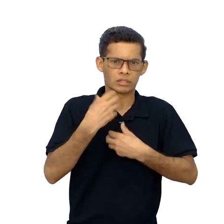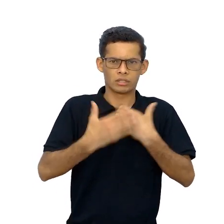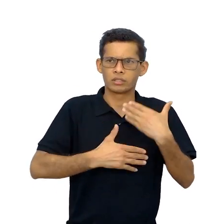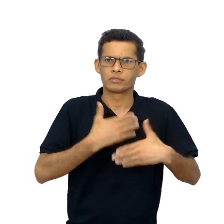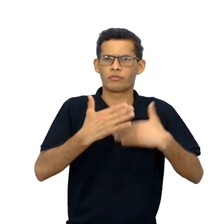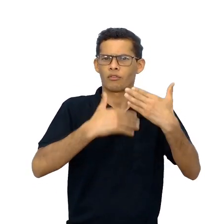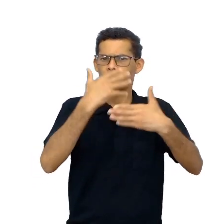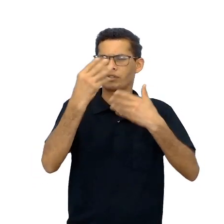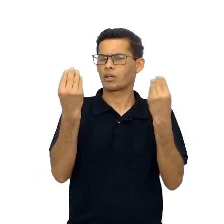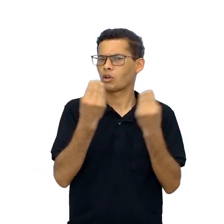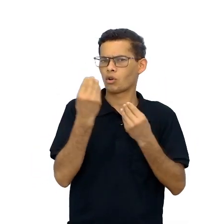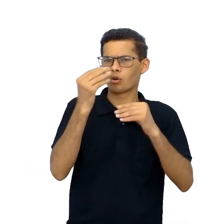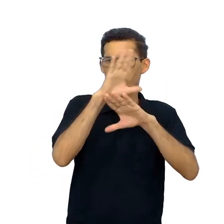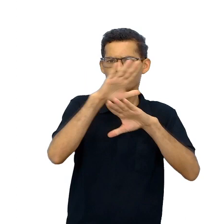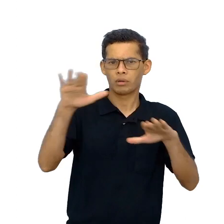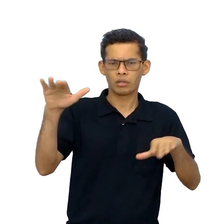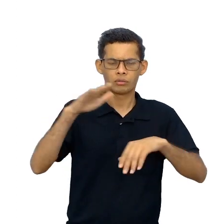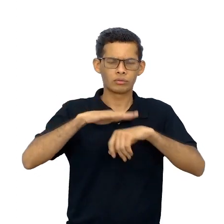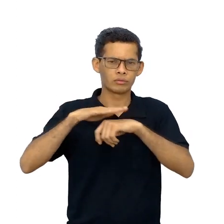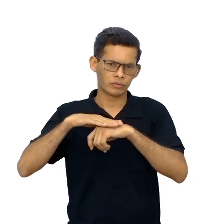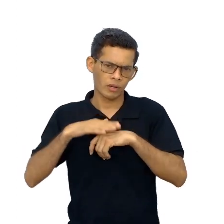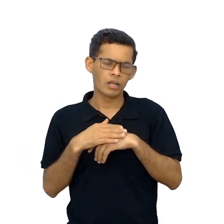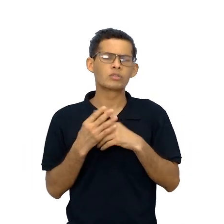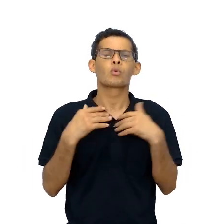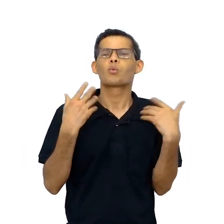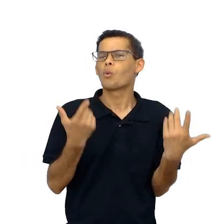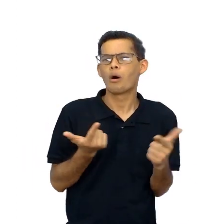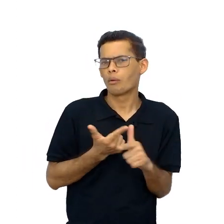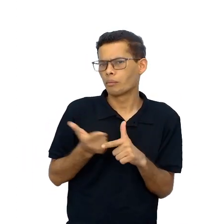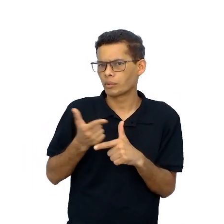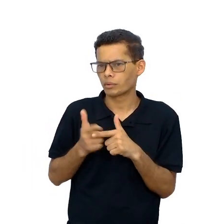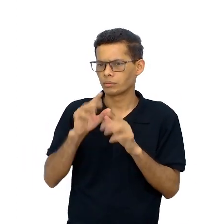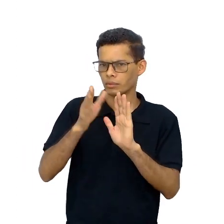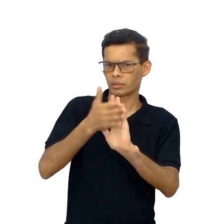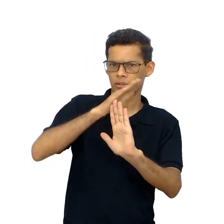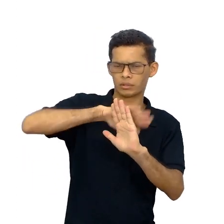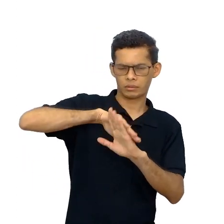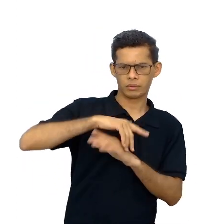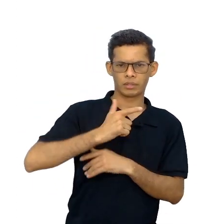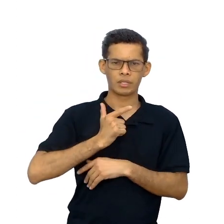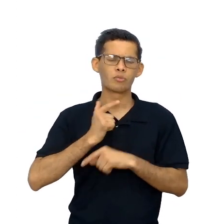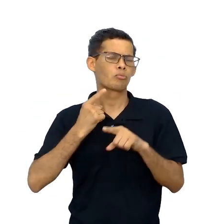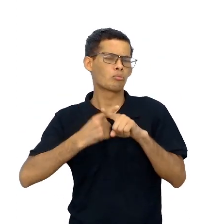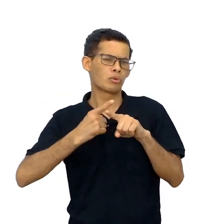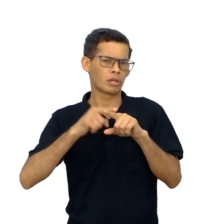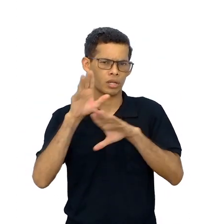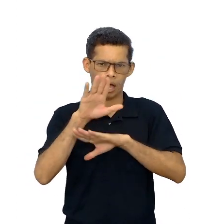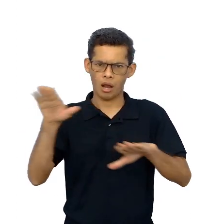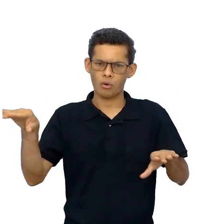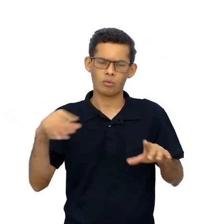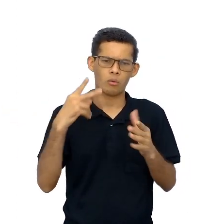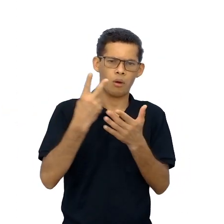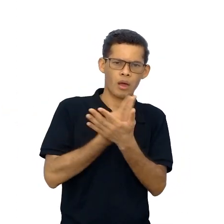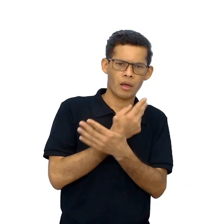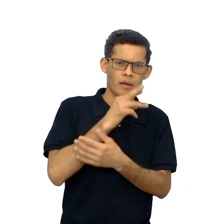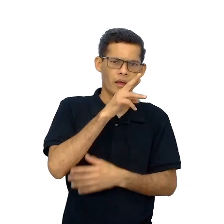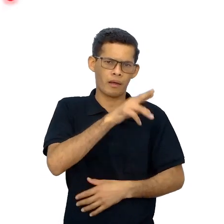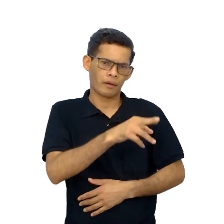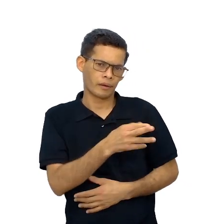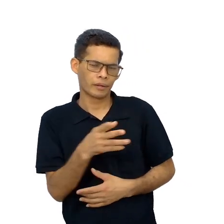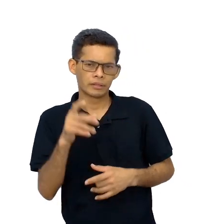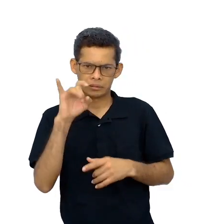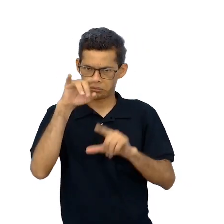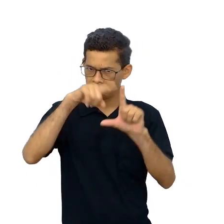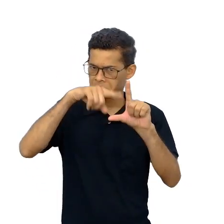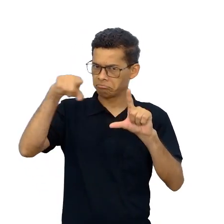os alunos desenvolvem, quais são os problemas, por que será que o aluno erra aqui, né? Se ele não conhece o gráfico, se ele